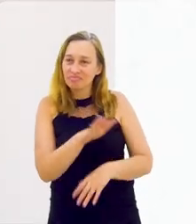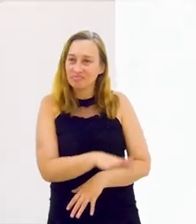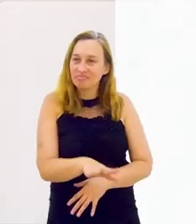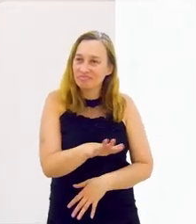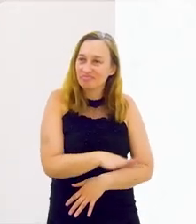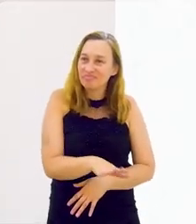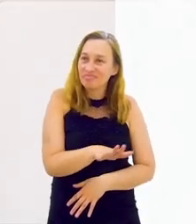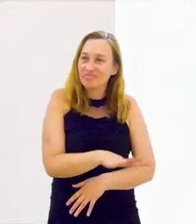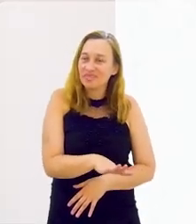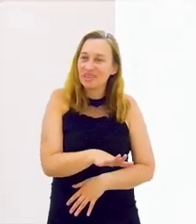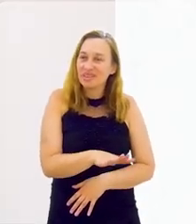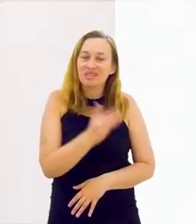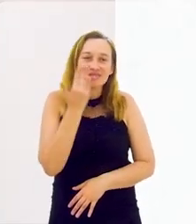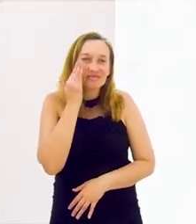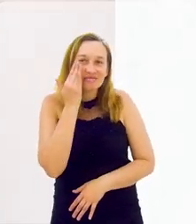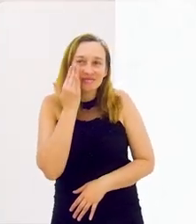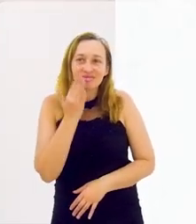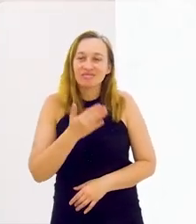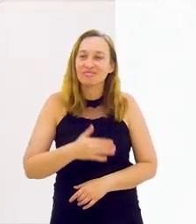que aquela criança